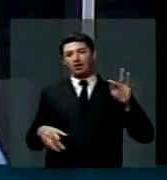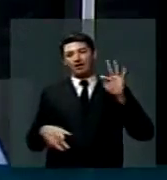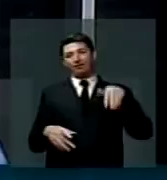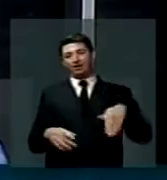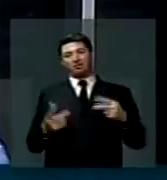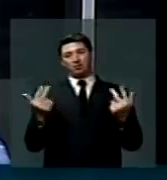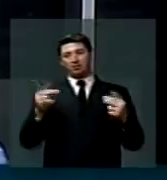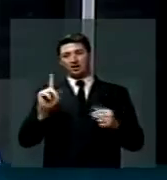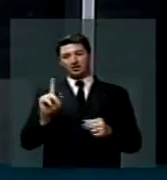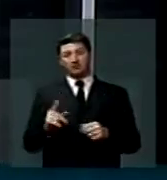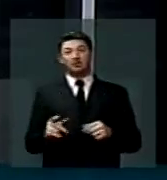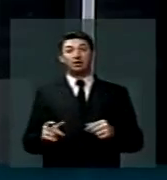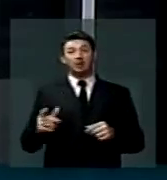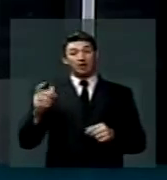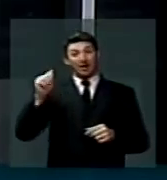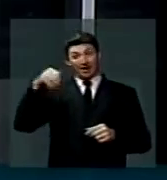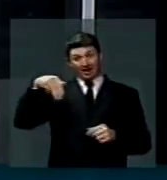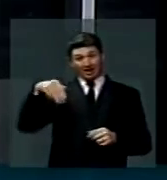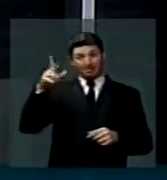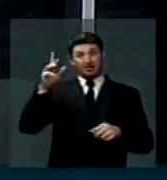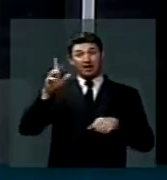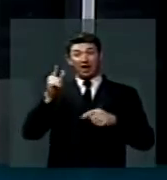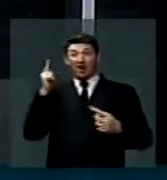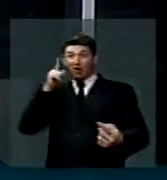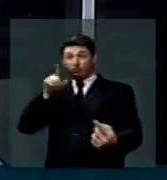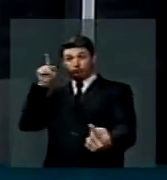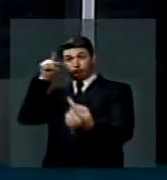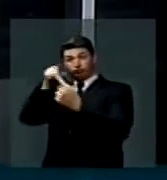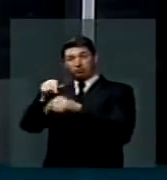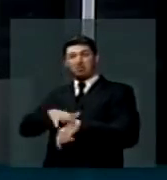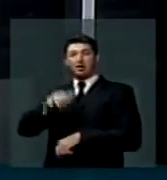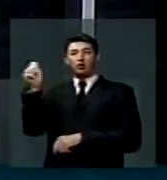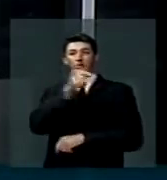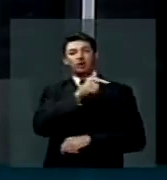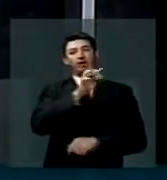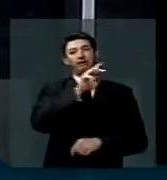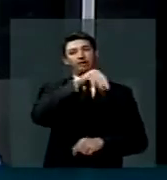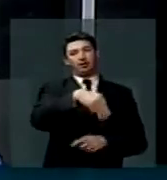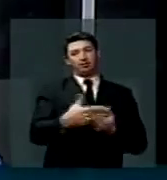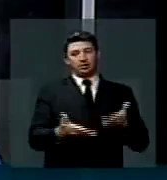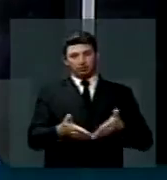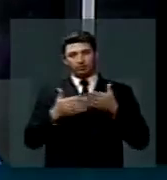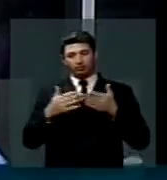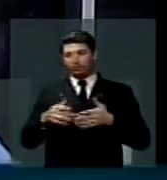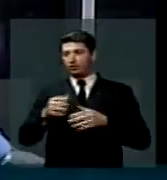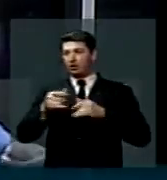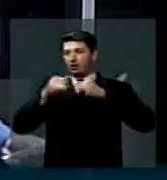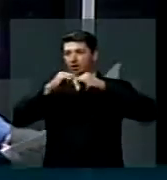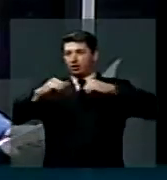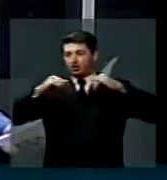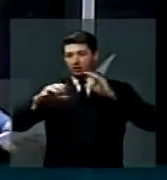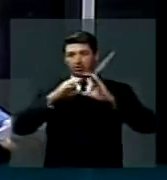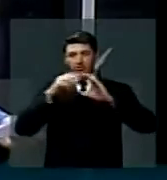FM e o alcance do rádio AM também é muito maior do que o rádio FM. Então peço que meu pronunciamento seja repercutido no meio de